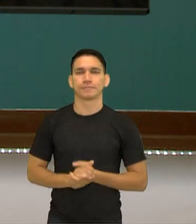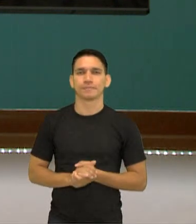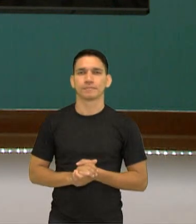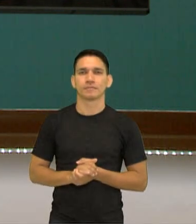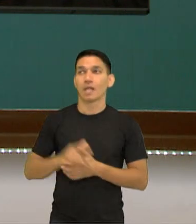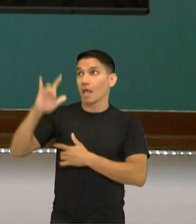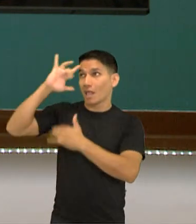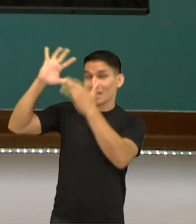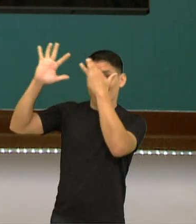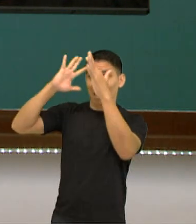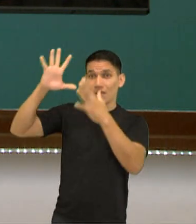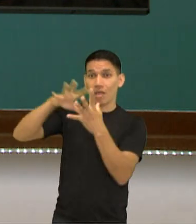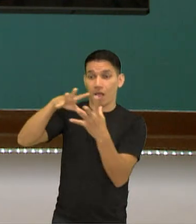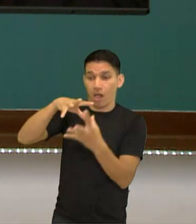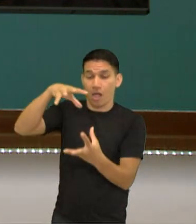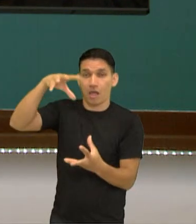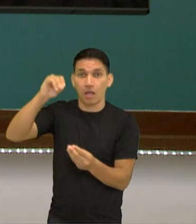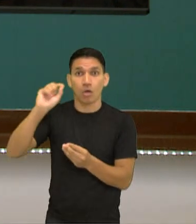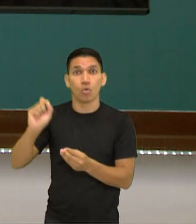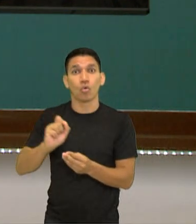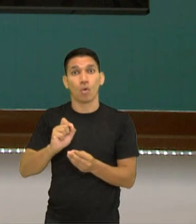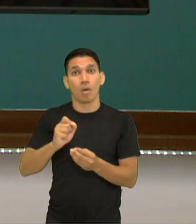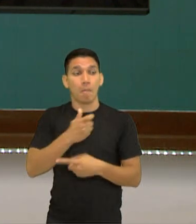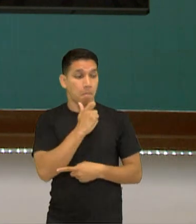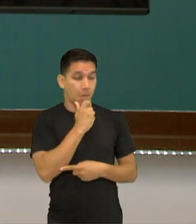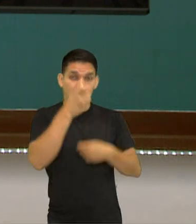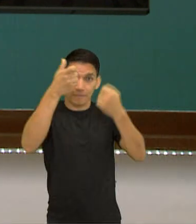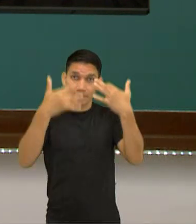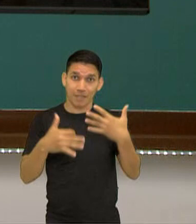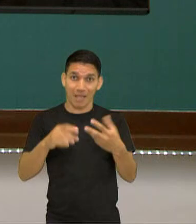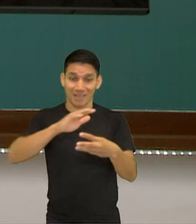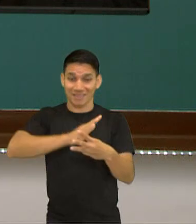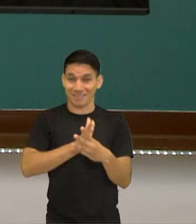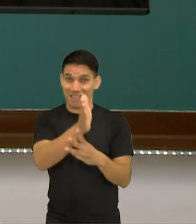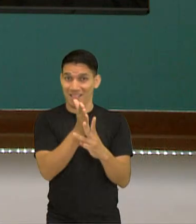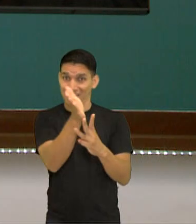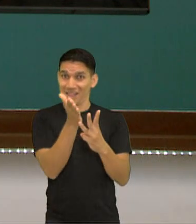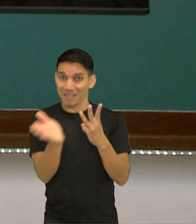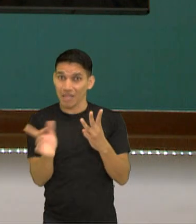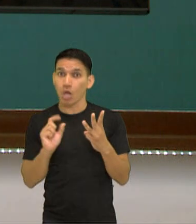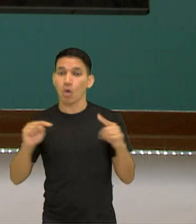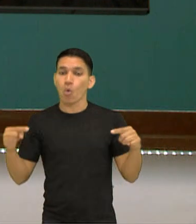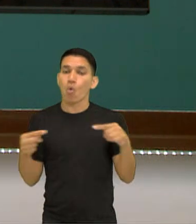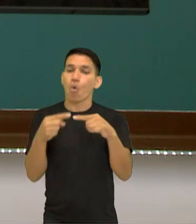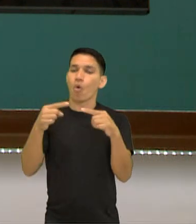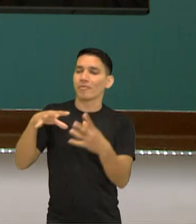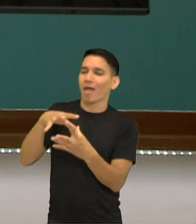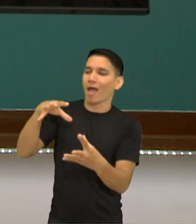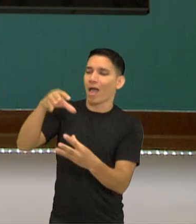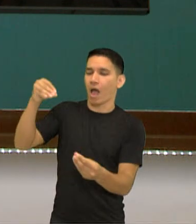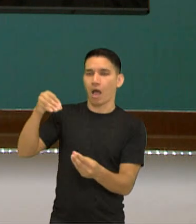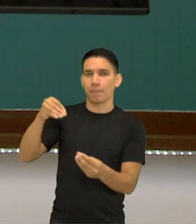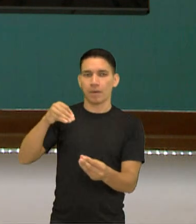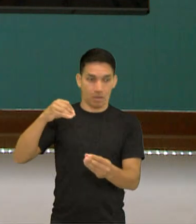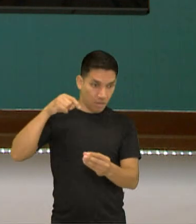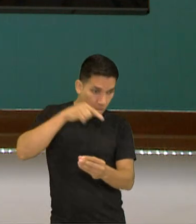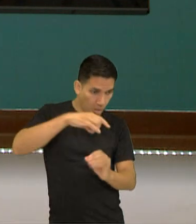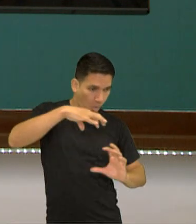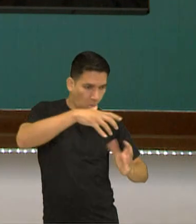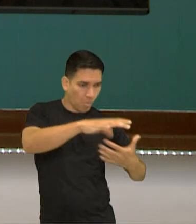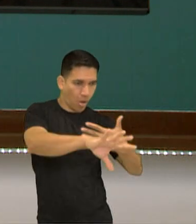das almas, Platão afirma a tripartição da alma a partir do contato da alma com o mundo sensível e da